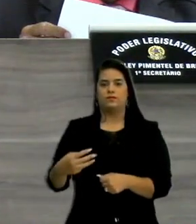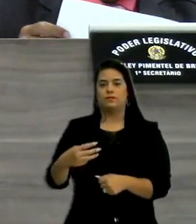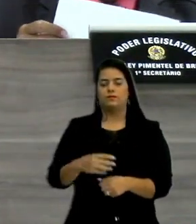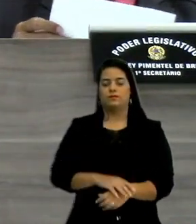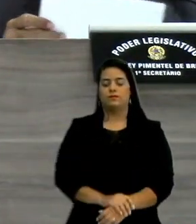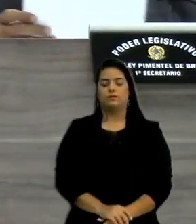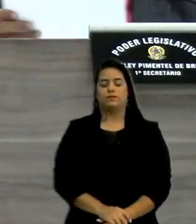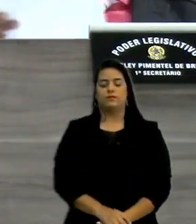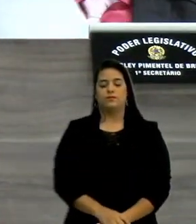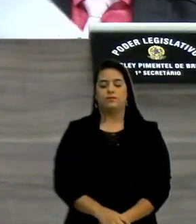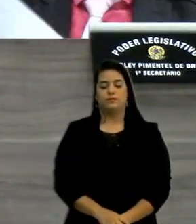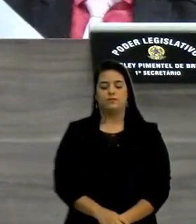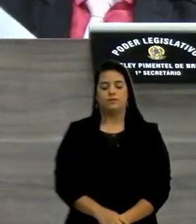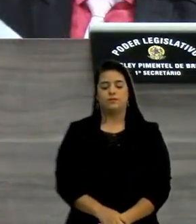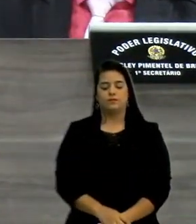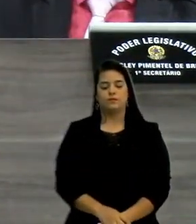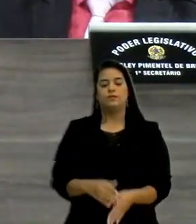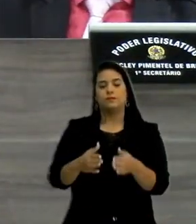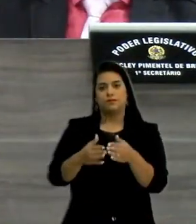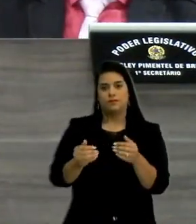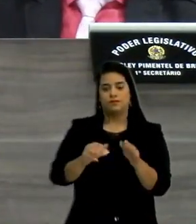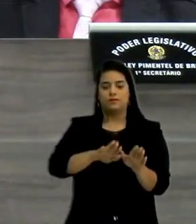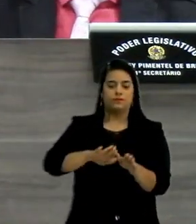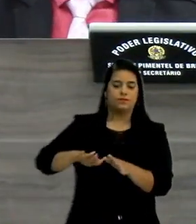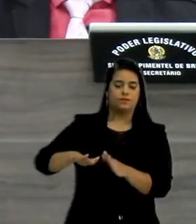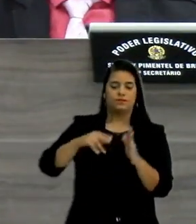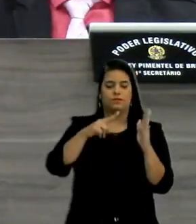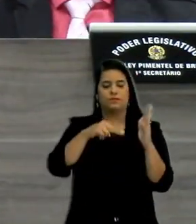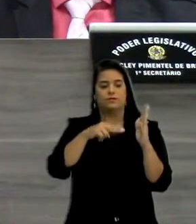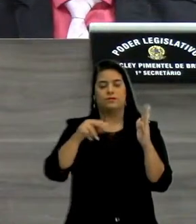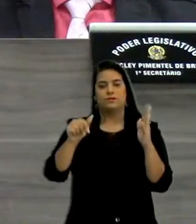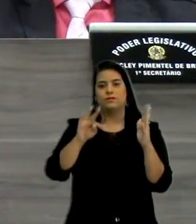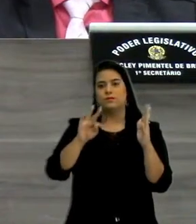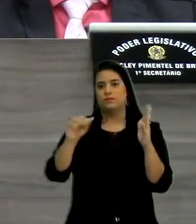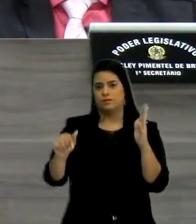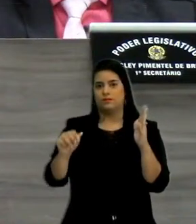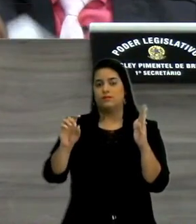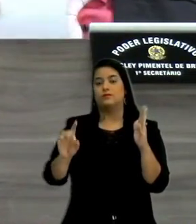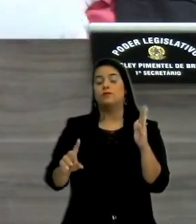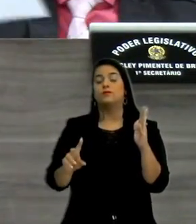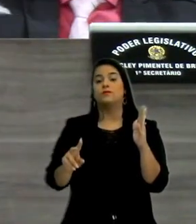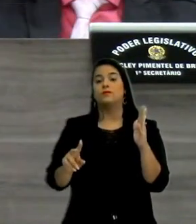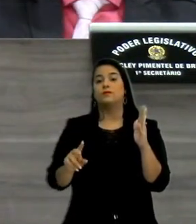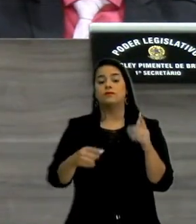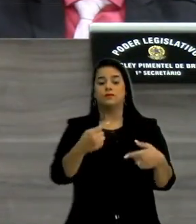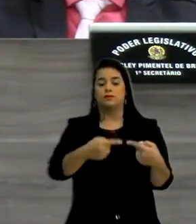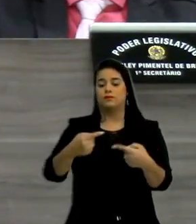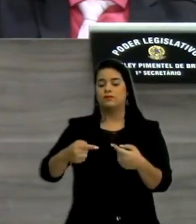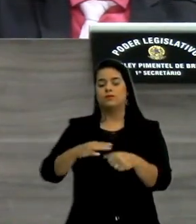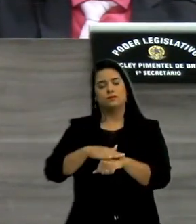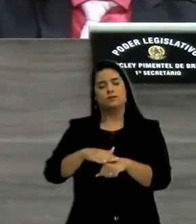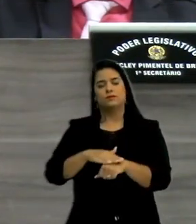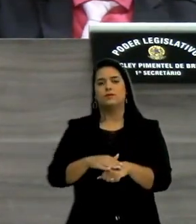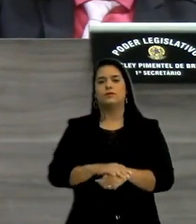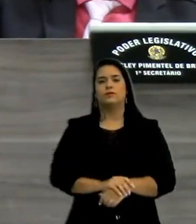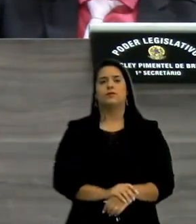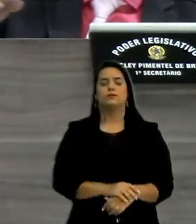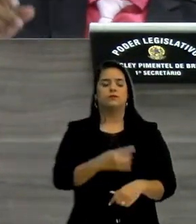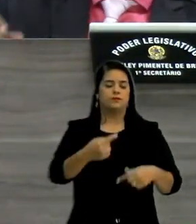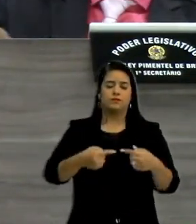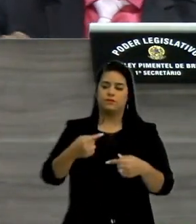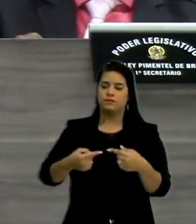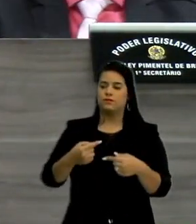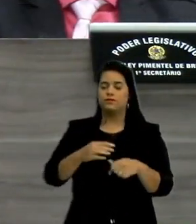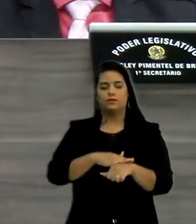do... Havendo pedido dispensa de leitura da ata, coloque em discussão a ata da sessão anterior. Em